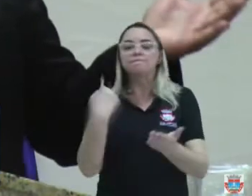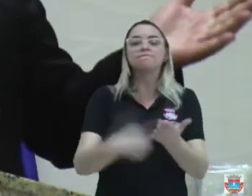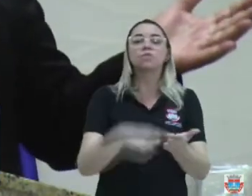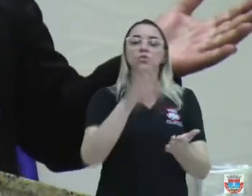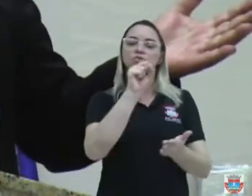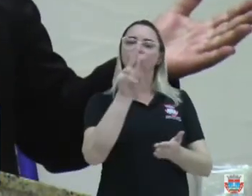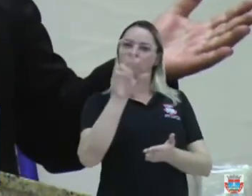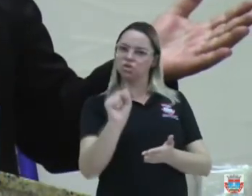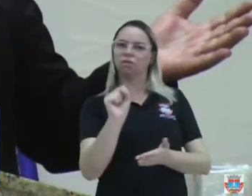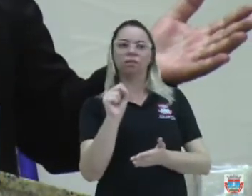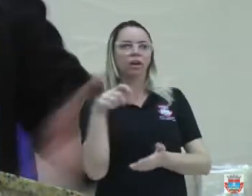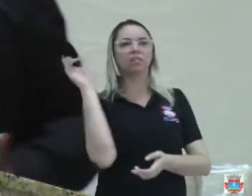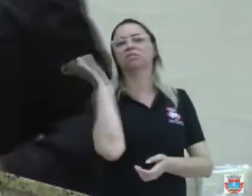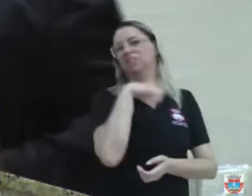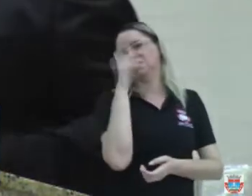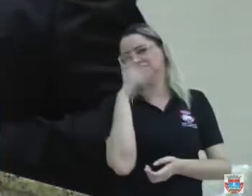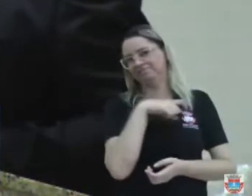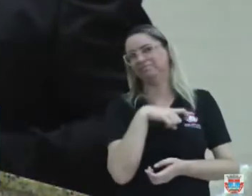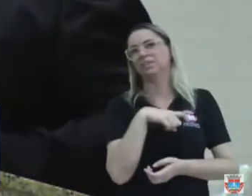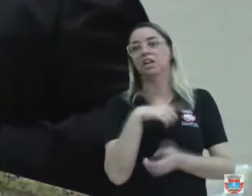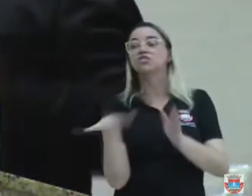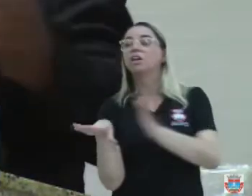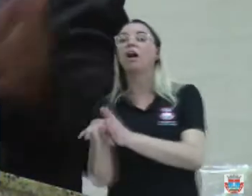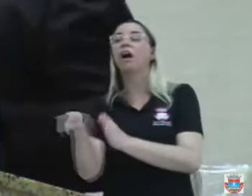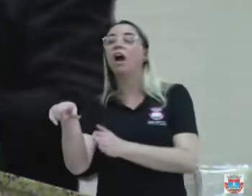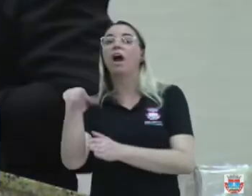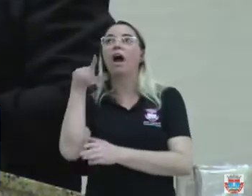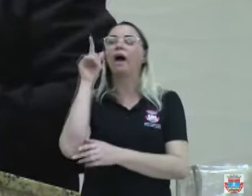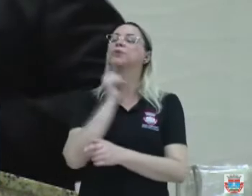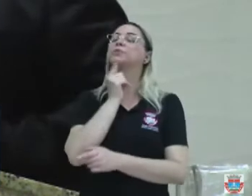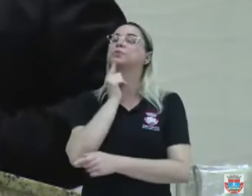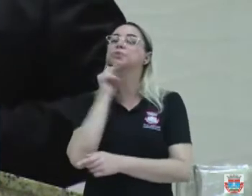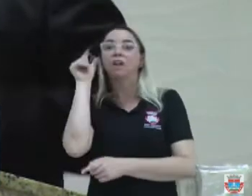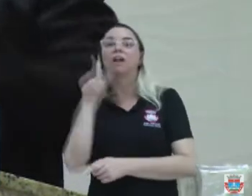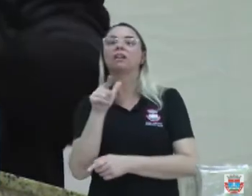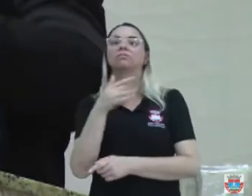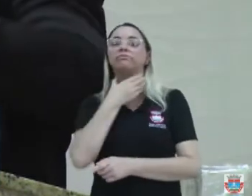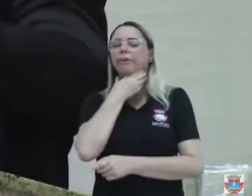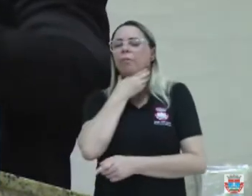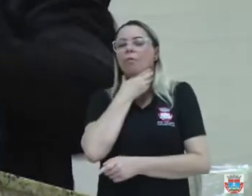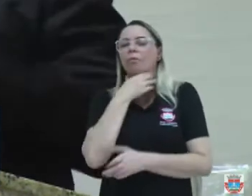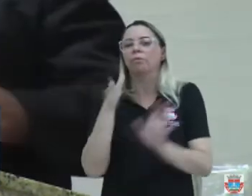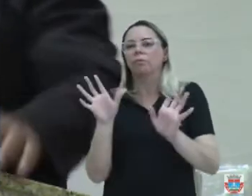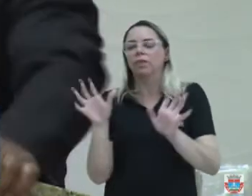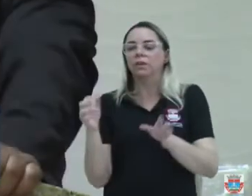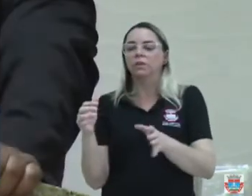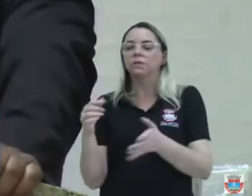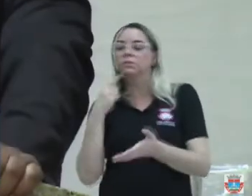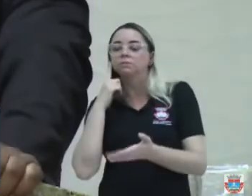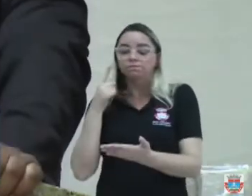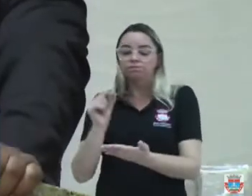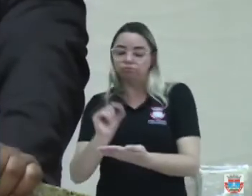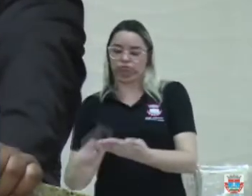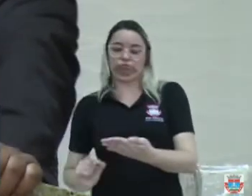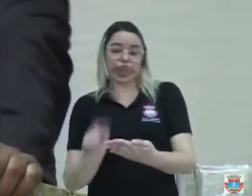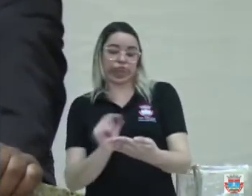mentindo. Você chega ali em Garanhuns, consegue uma vaga, o pessoal arruma um encaixe lá e diz, quando vai para uma